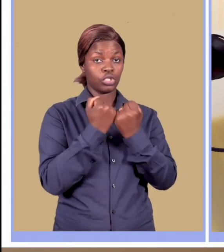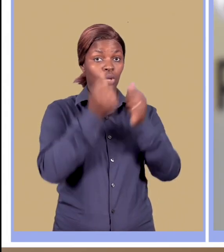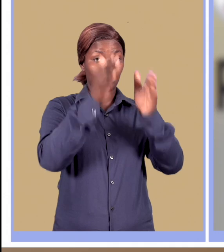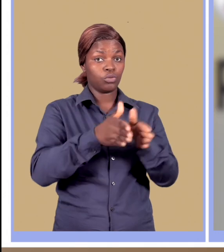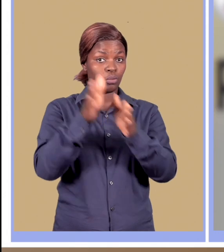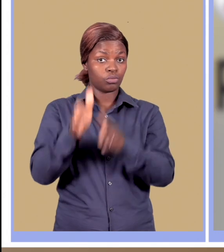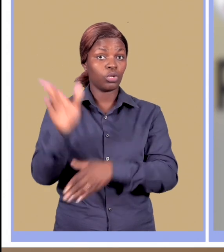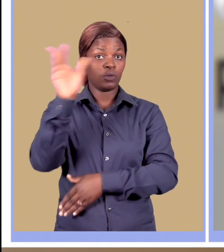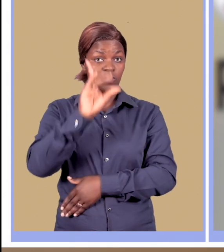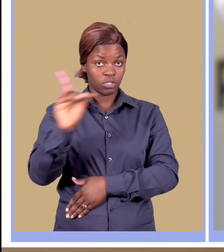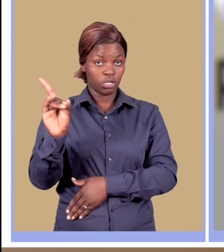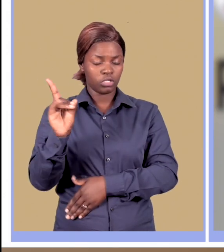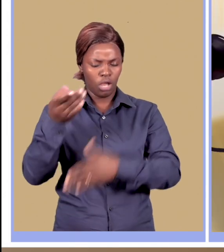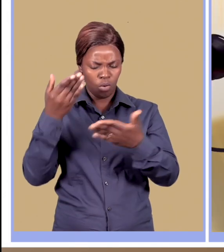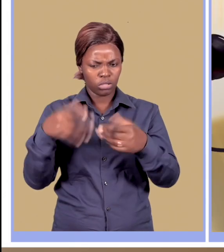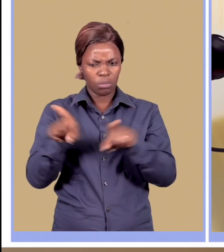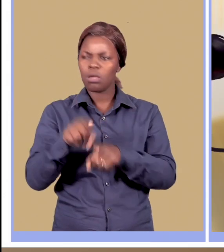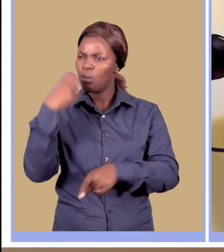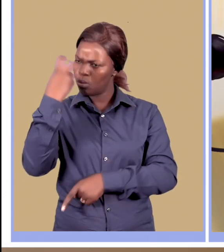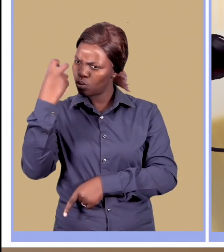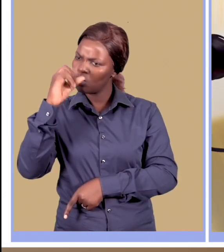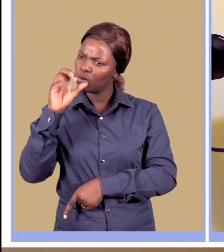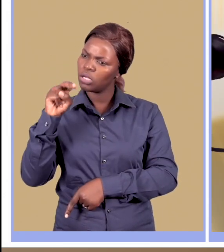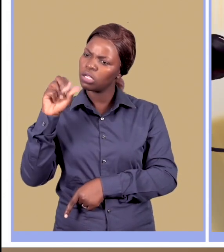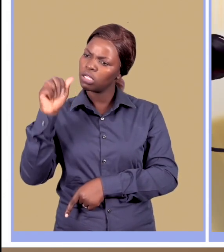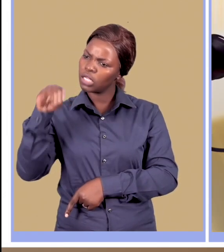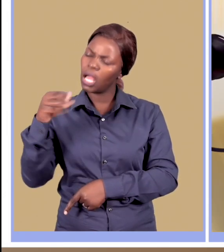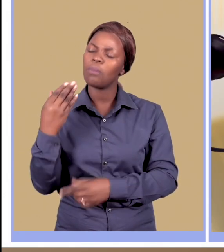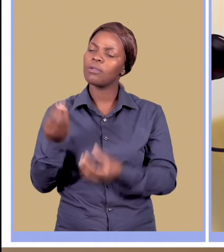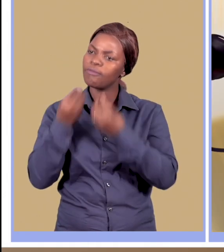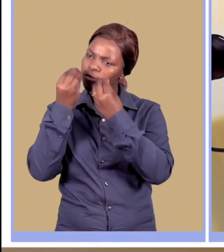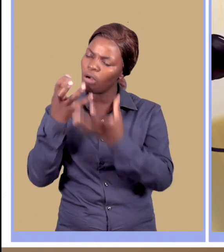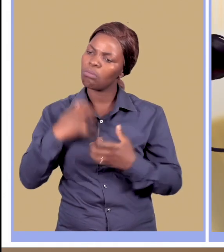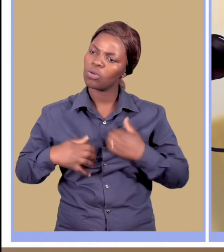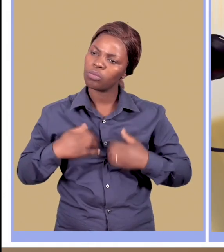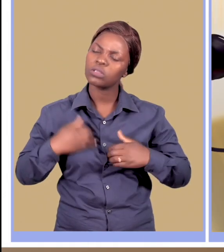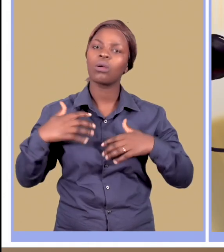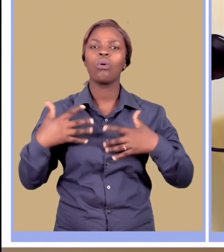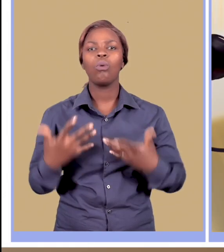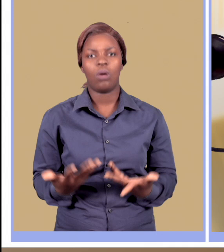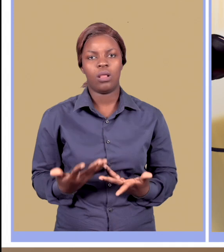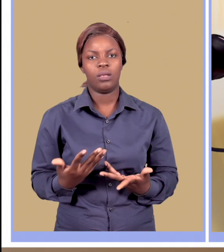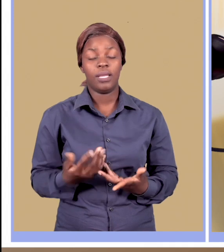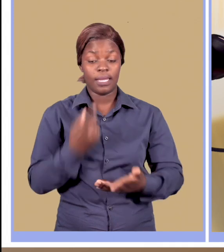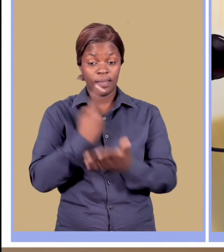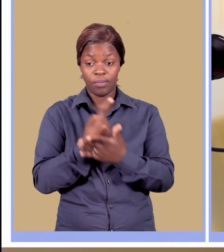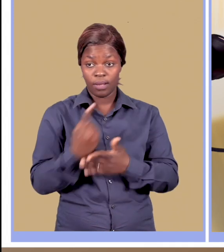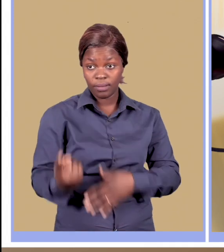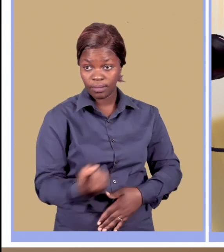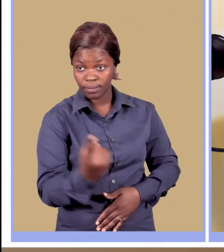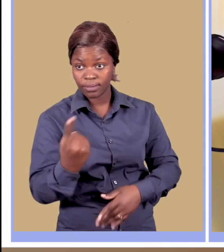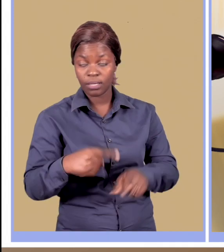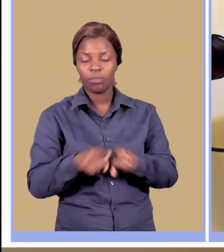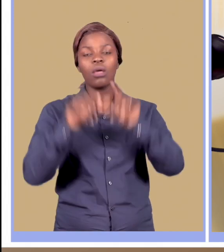deficiência tem se aproximado porque conhece quais são as necessidades que tem e como é que a partilha da informação